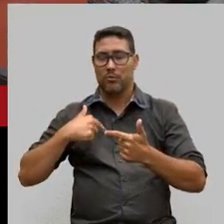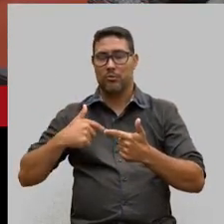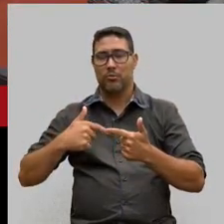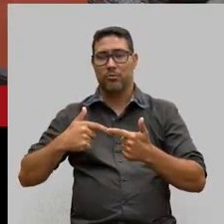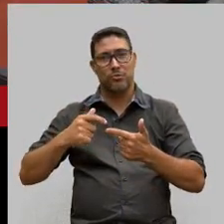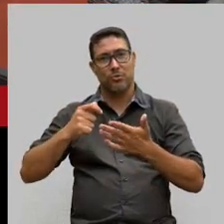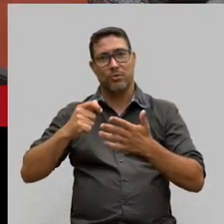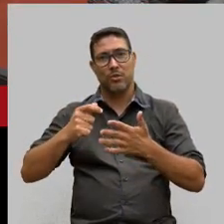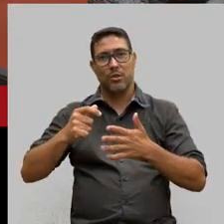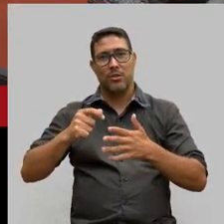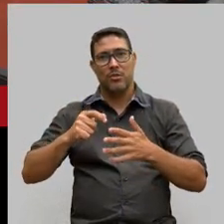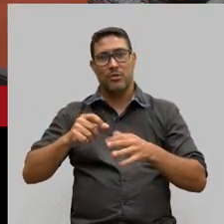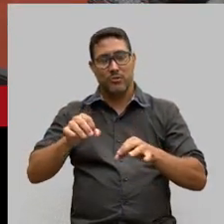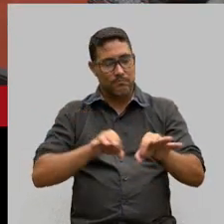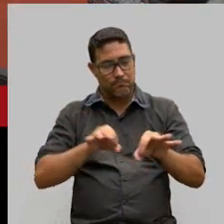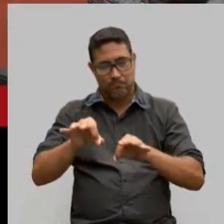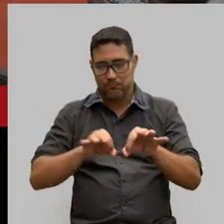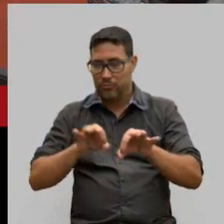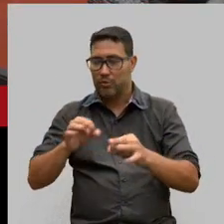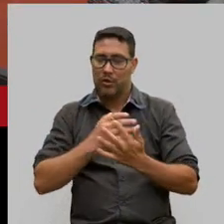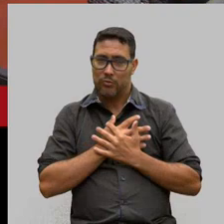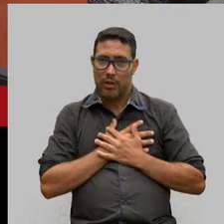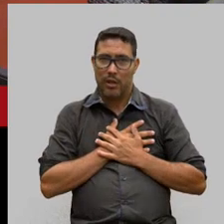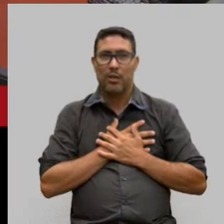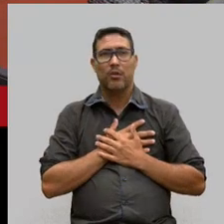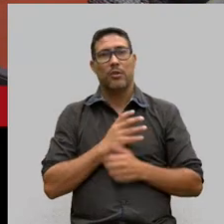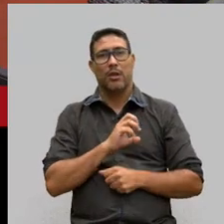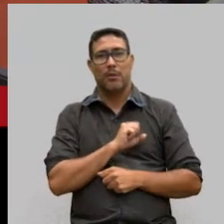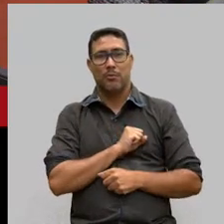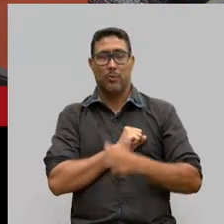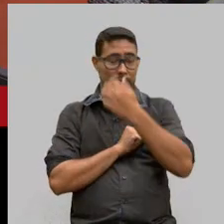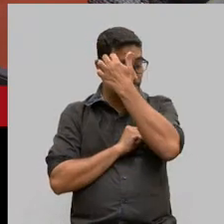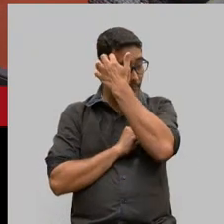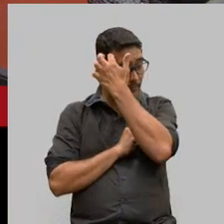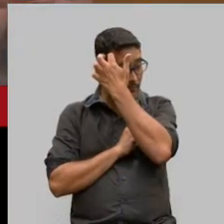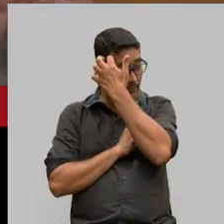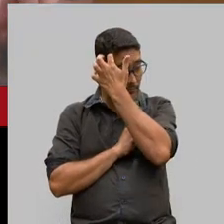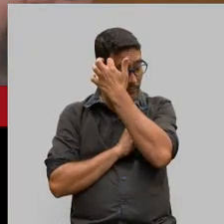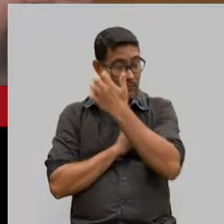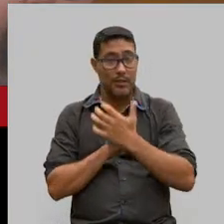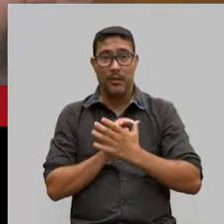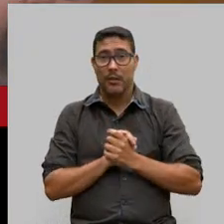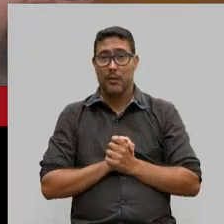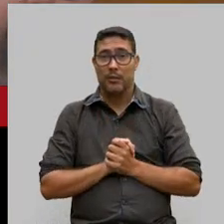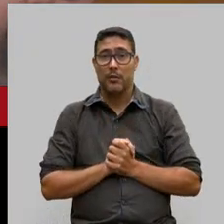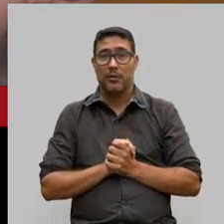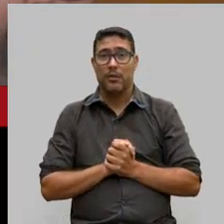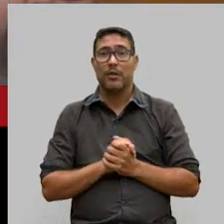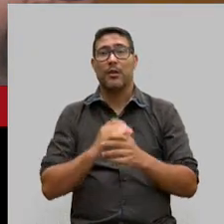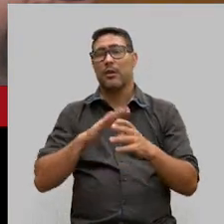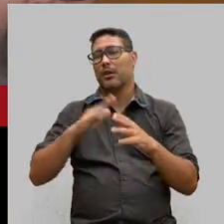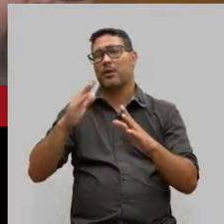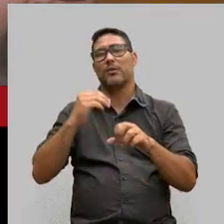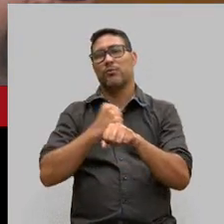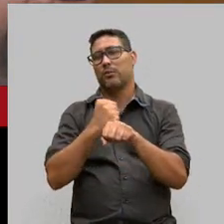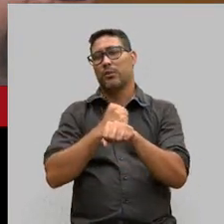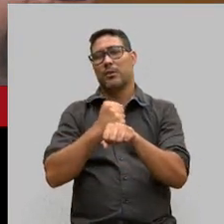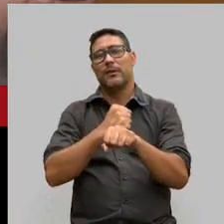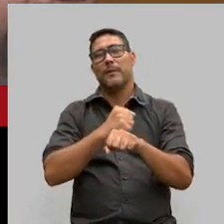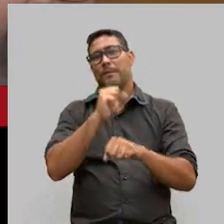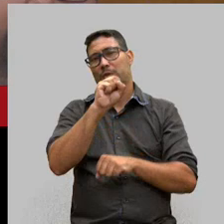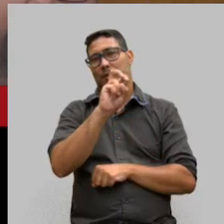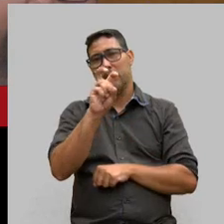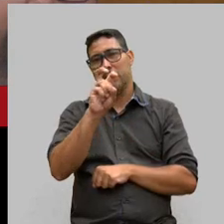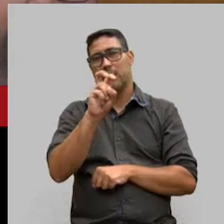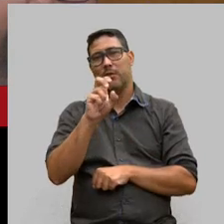em tratar com tanto carinho e amor né e Fiz muito isso né lá em 85 90 na